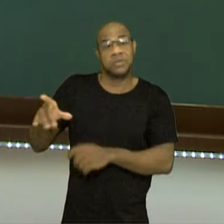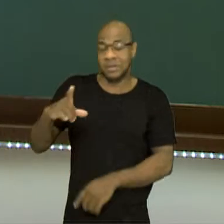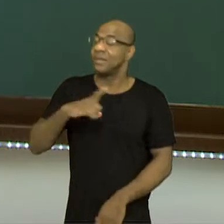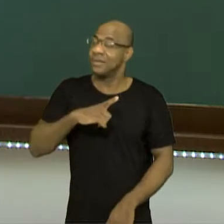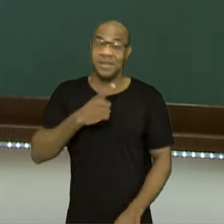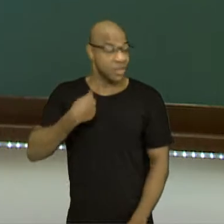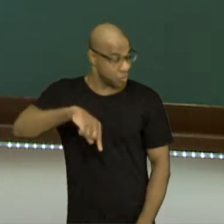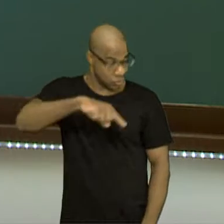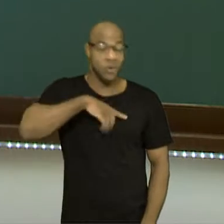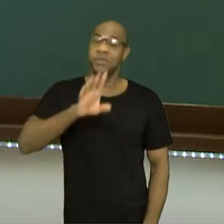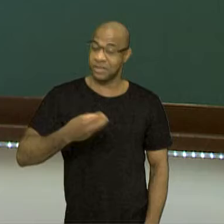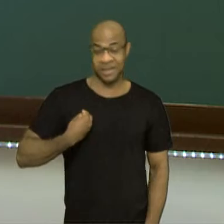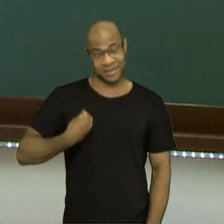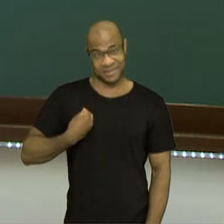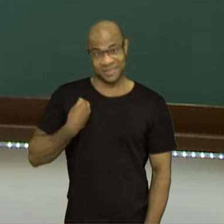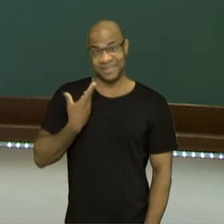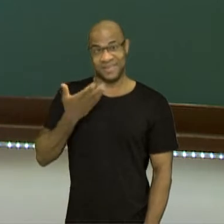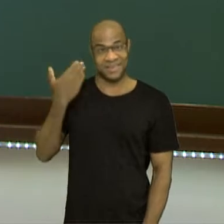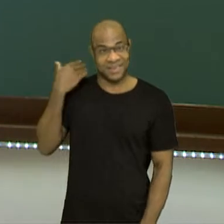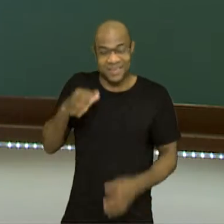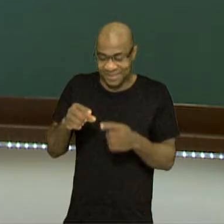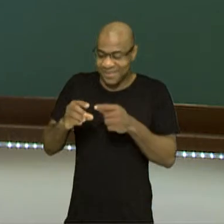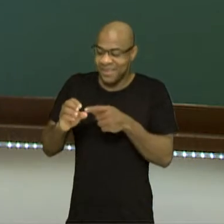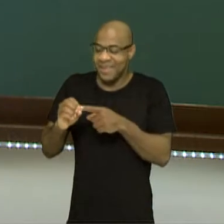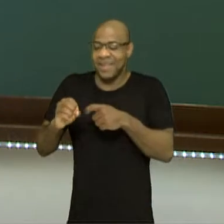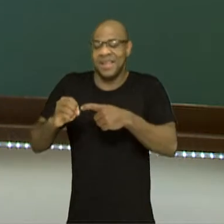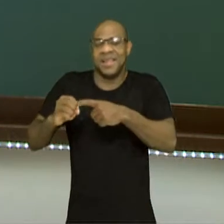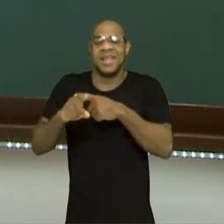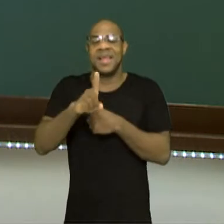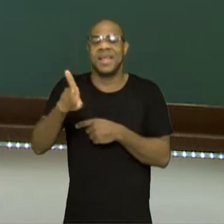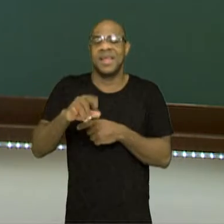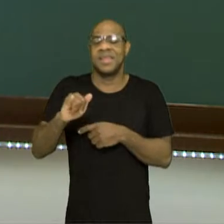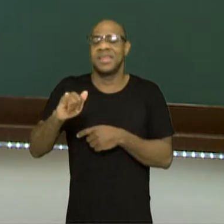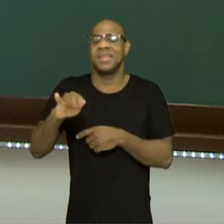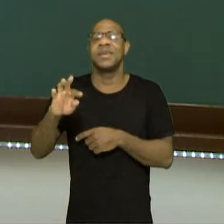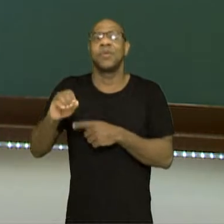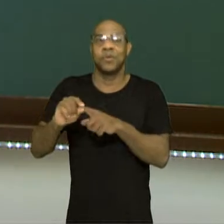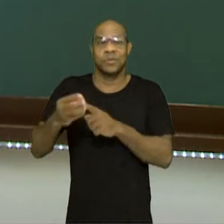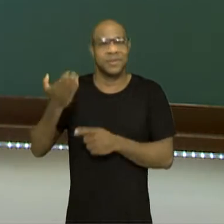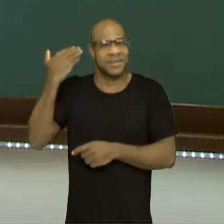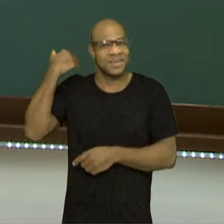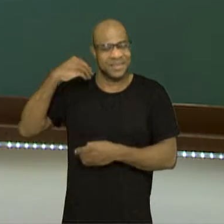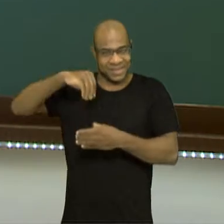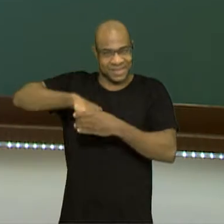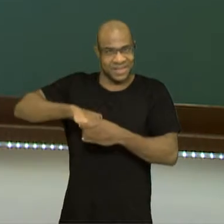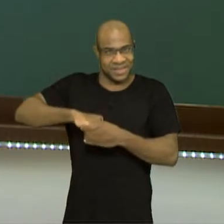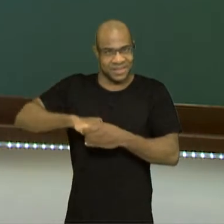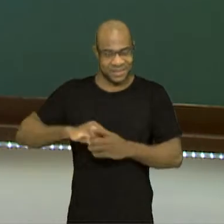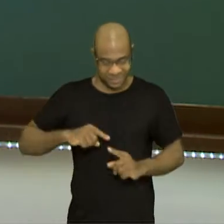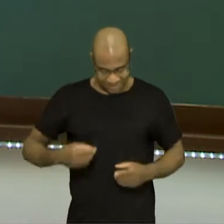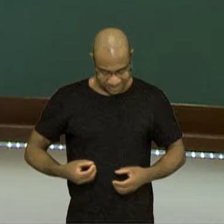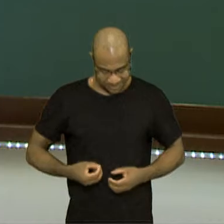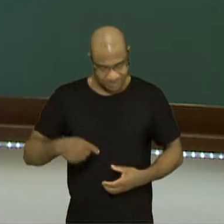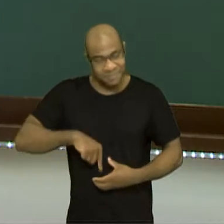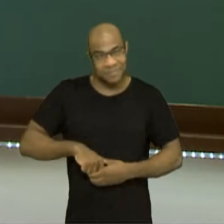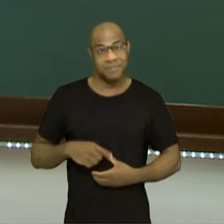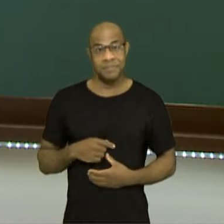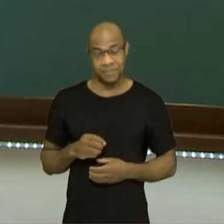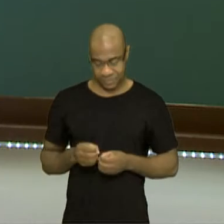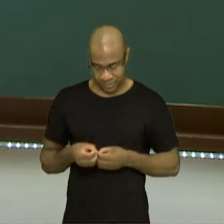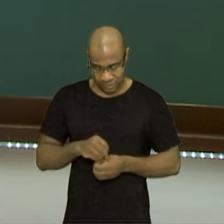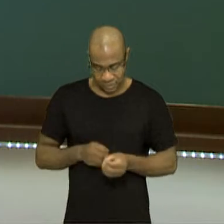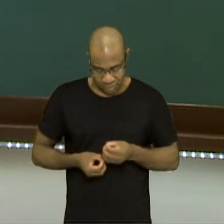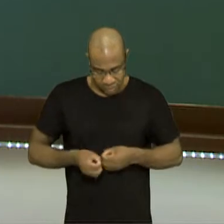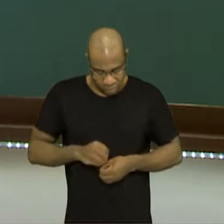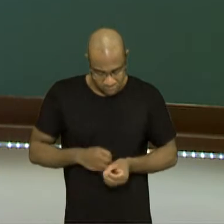fomos zigoto um dia. A partir desse zigoto, que as células começam a se diferenciar, se multiplicar,